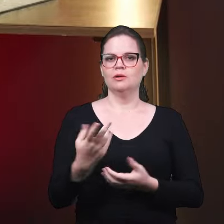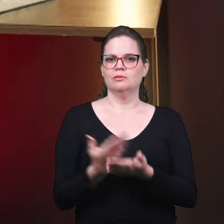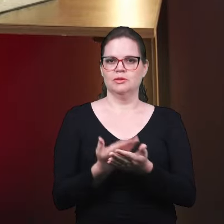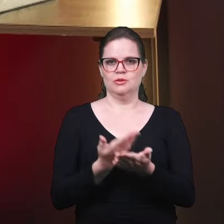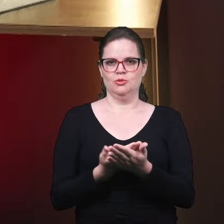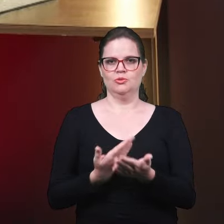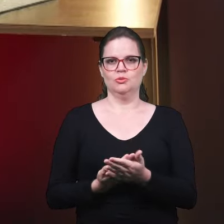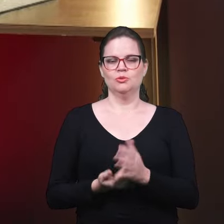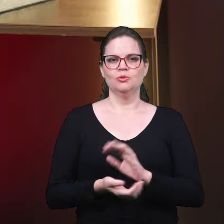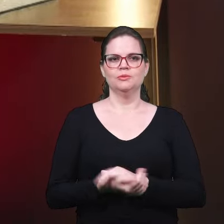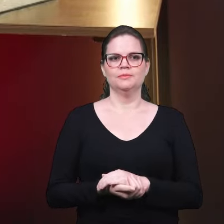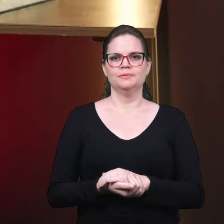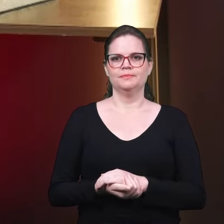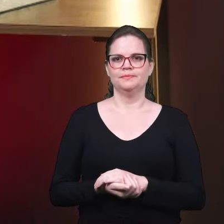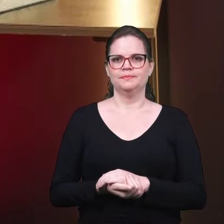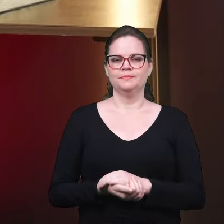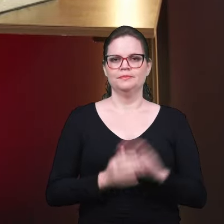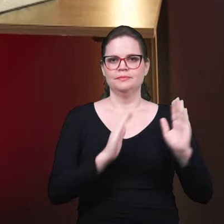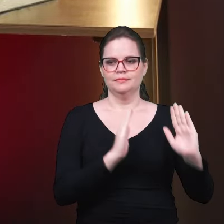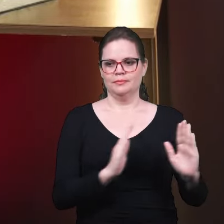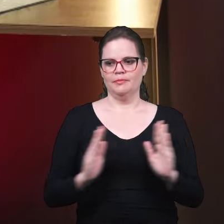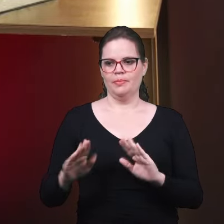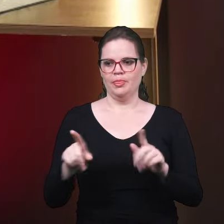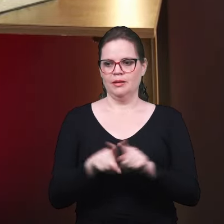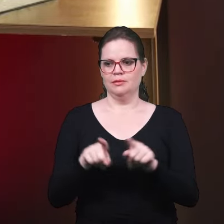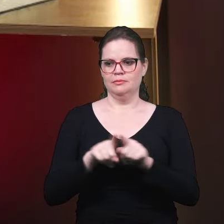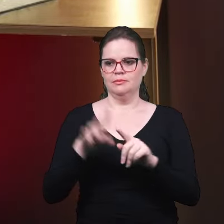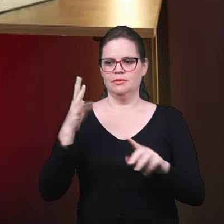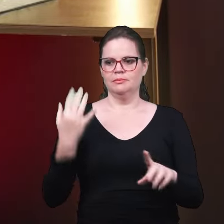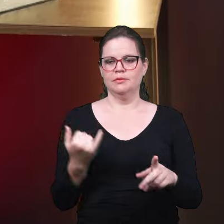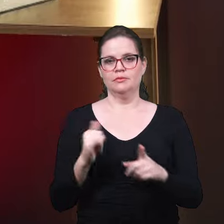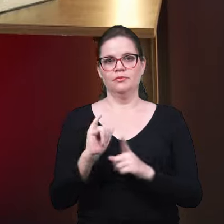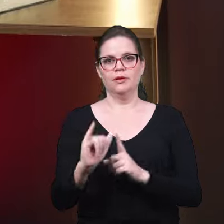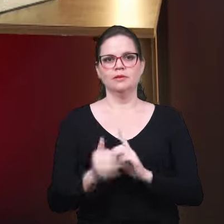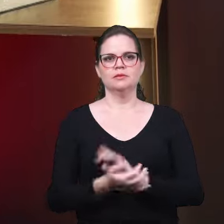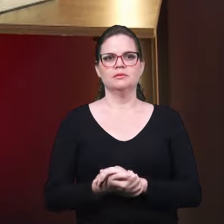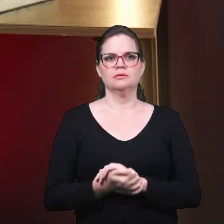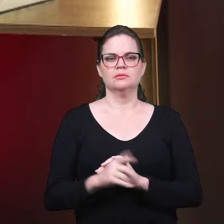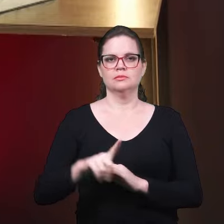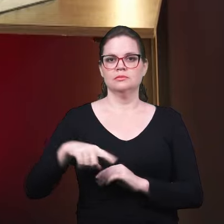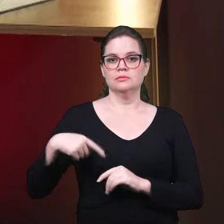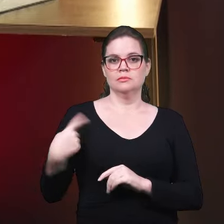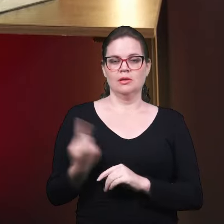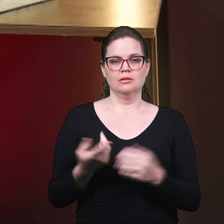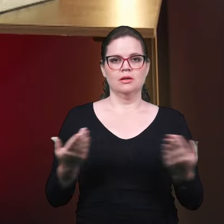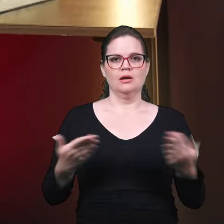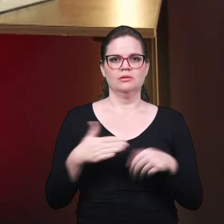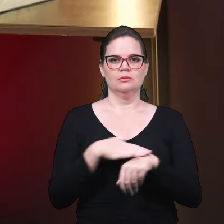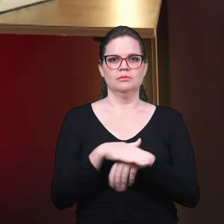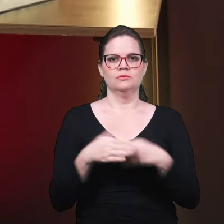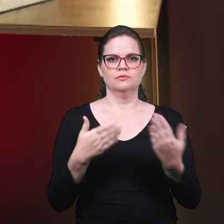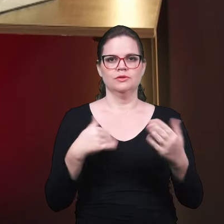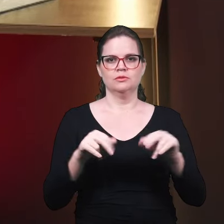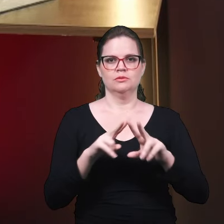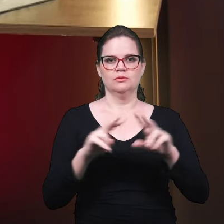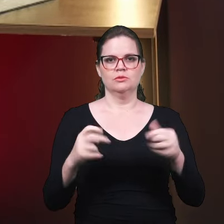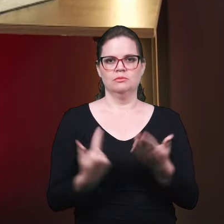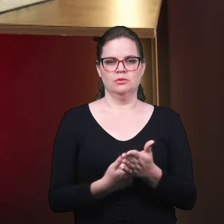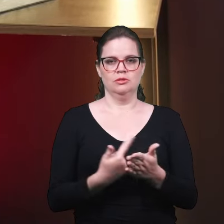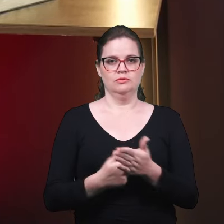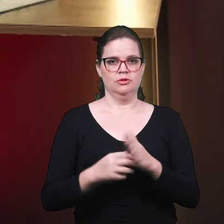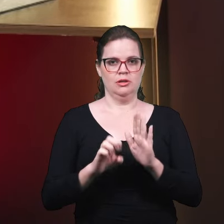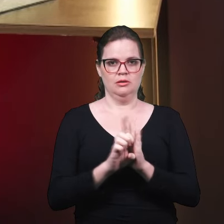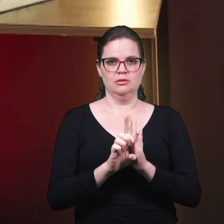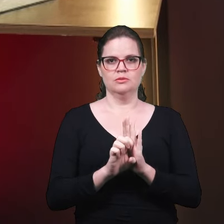continuidade de uma maneira cronológica e profética, e nós estamos no momento falando do livro de Êxodo.